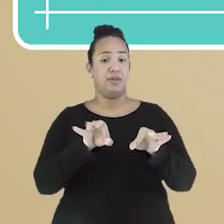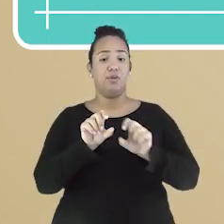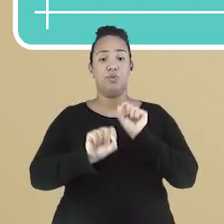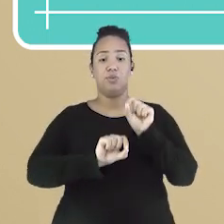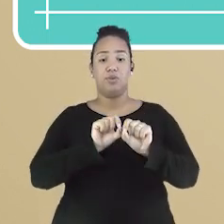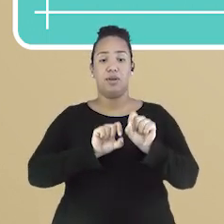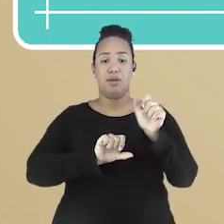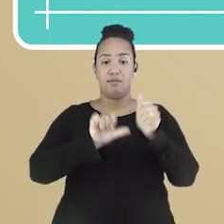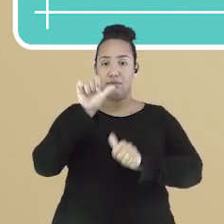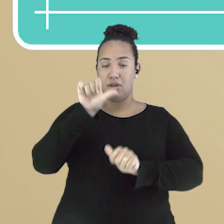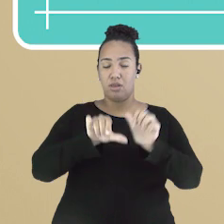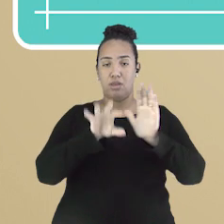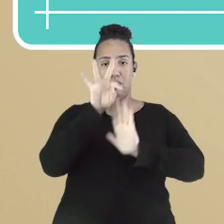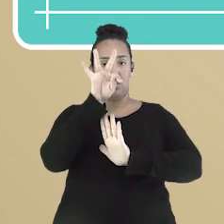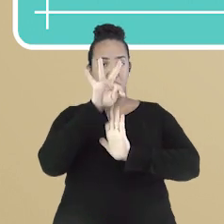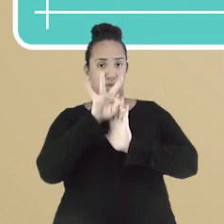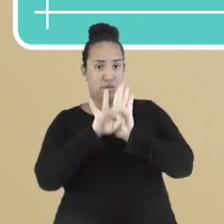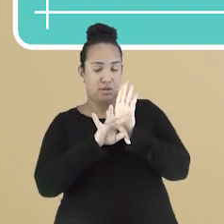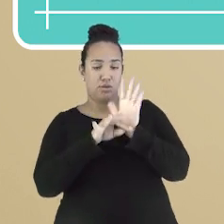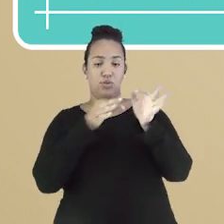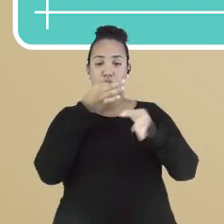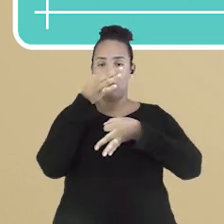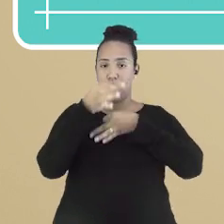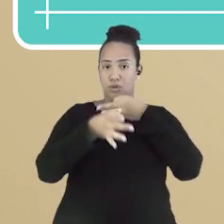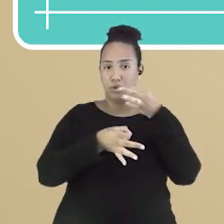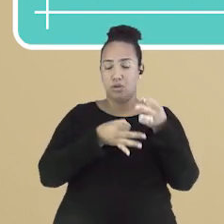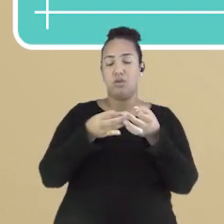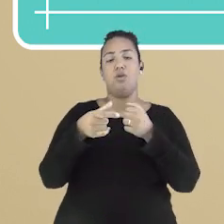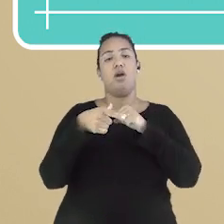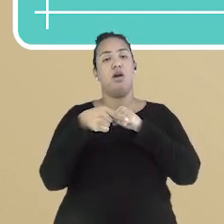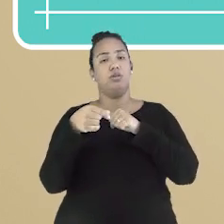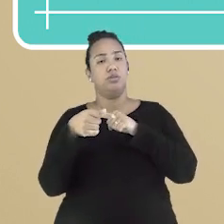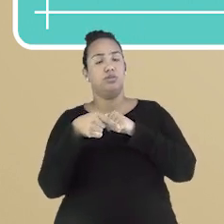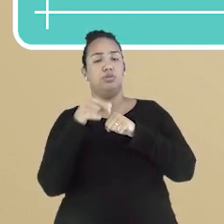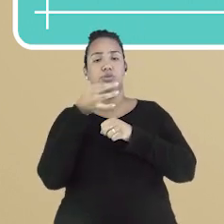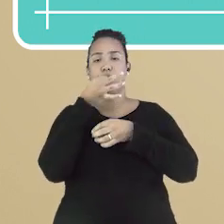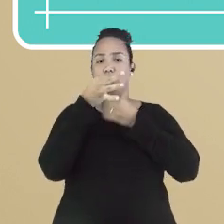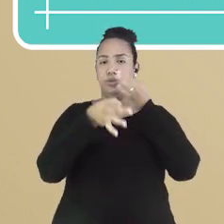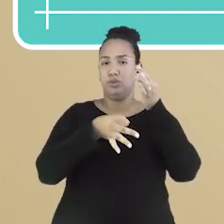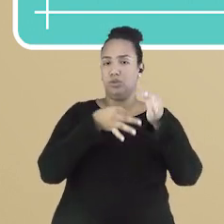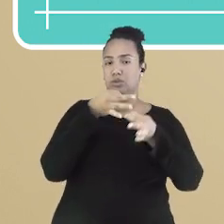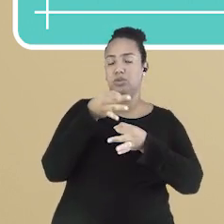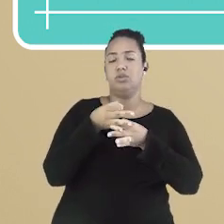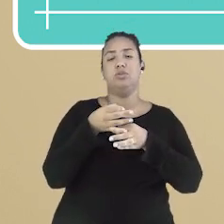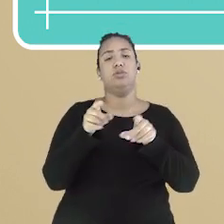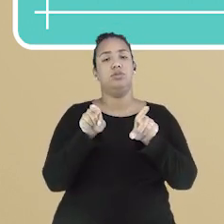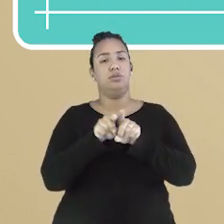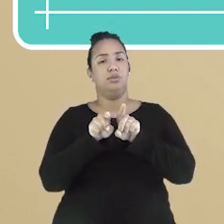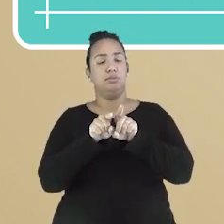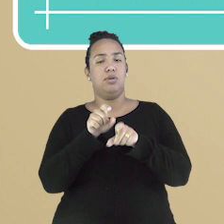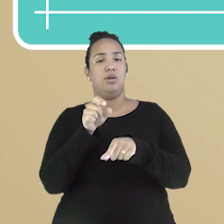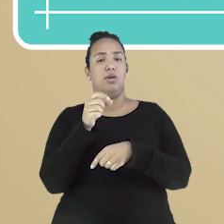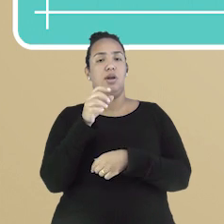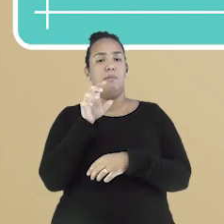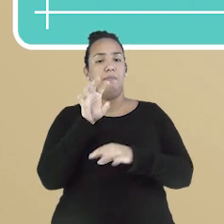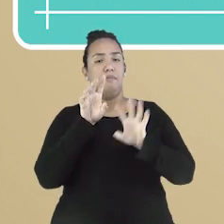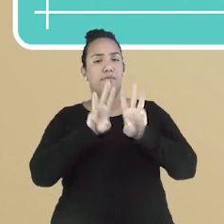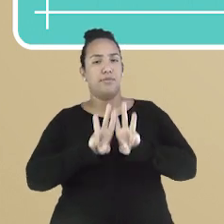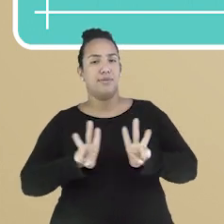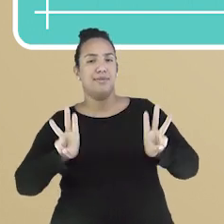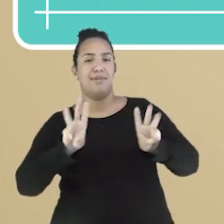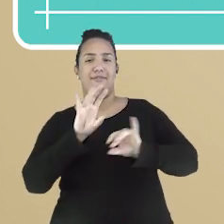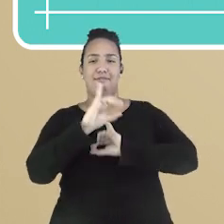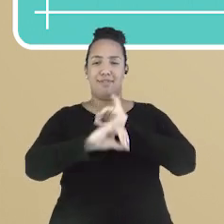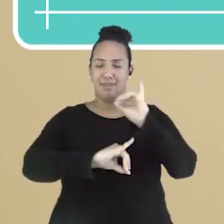para analisar textos de opinião, artigos de opinião, editoriais, cartas de leitores, comentários, posts de blog